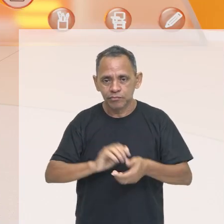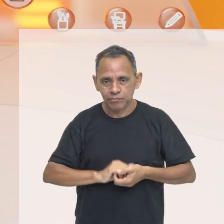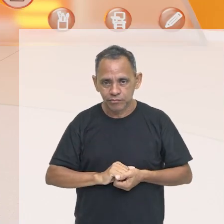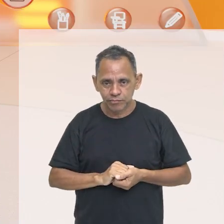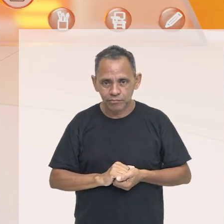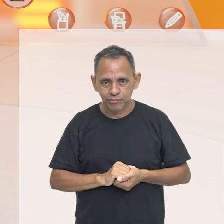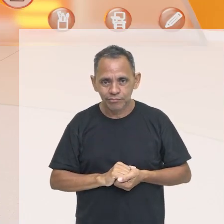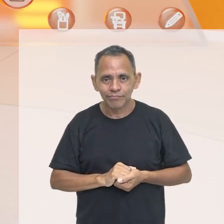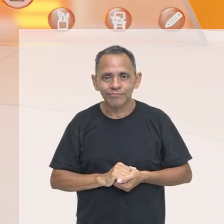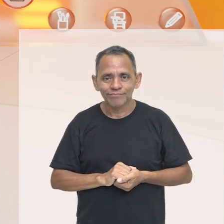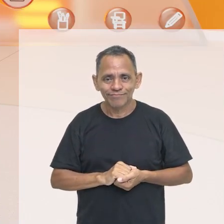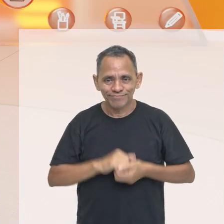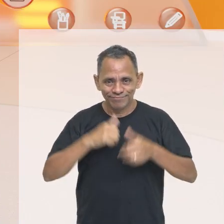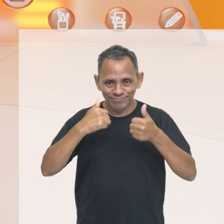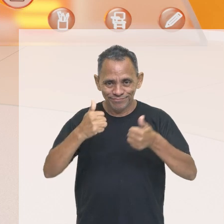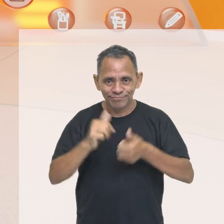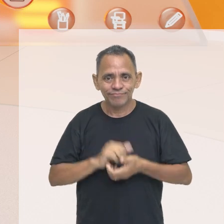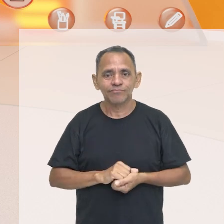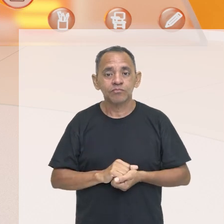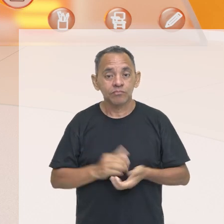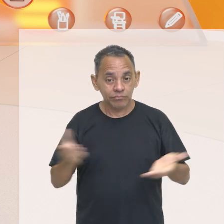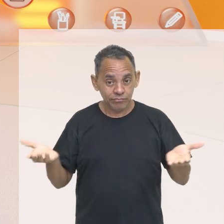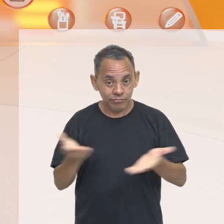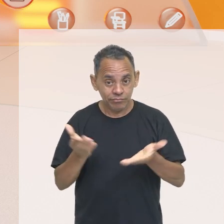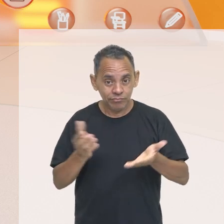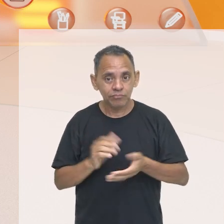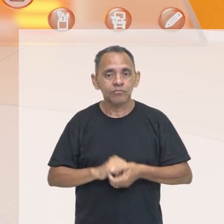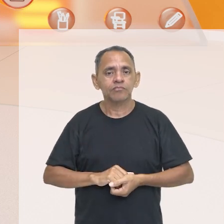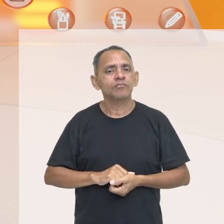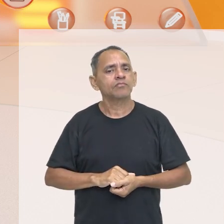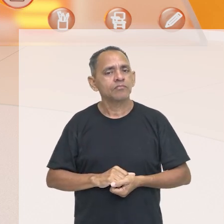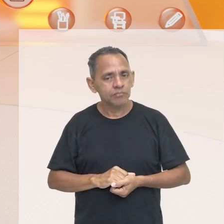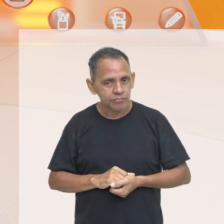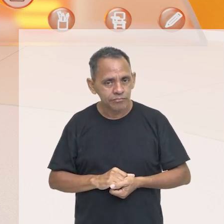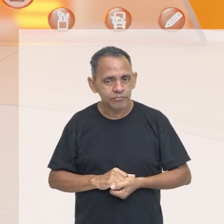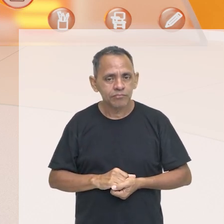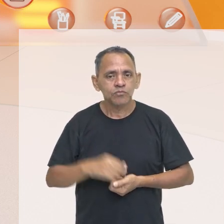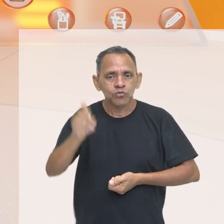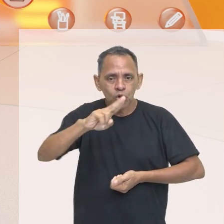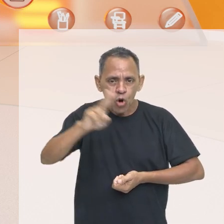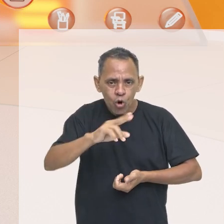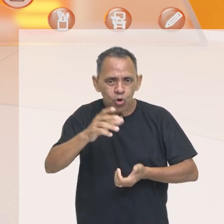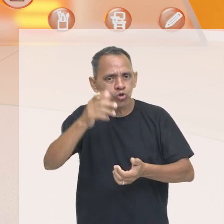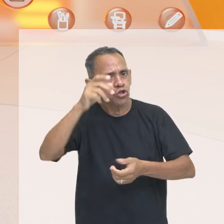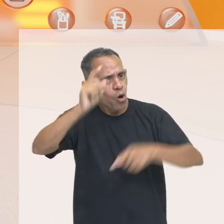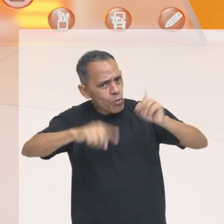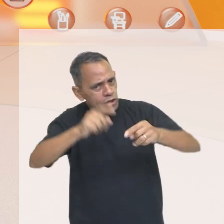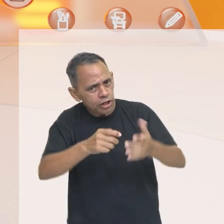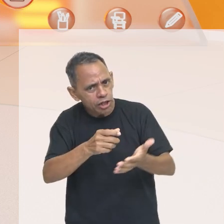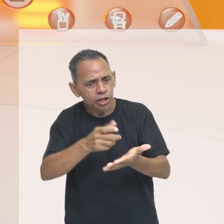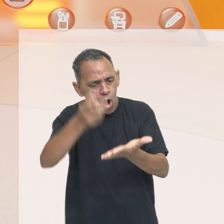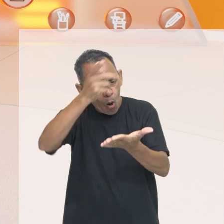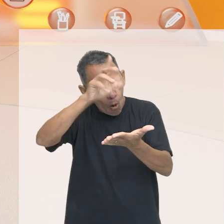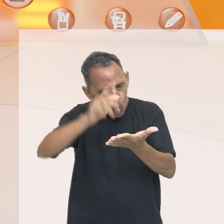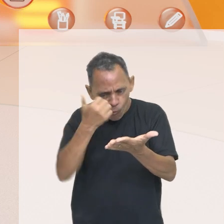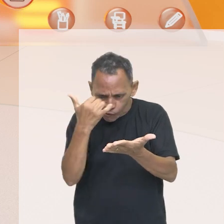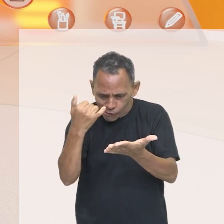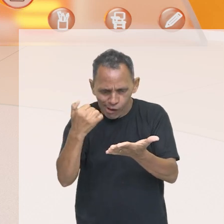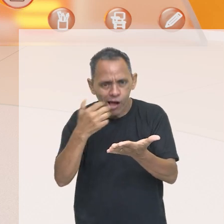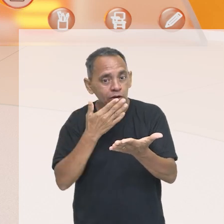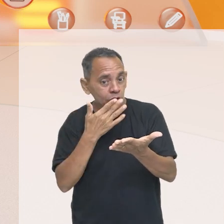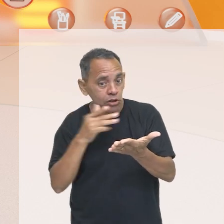amazônica. Maravilha, né? E agora esse é o momento de você separar seu caderno, as suas canetas